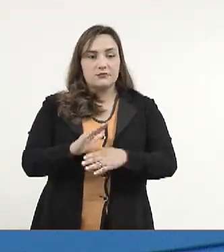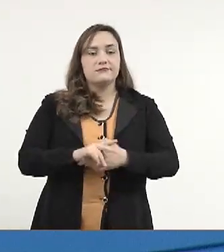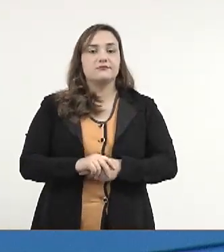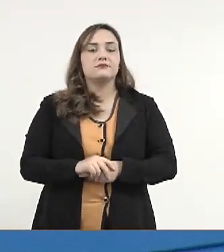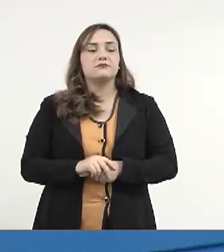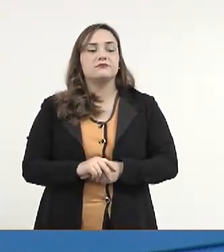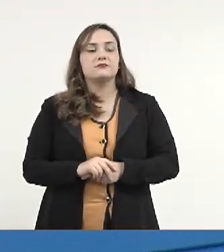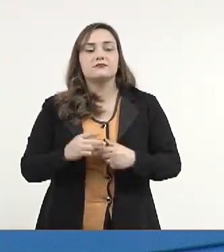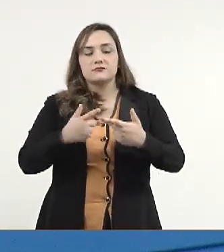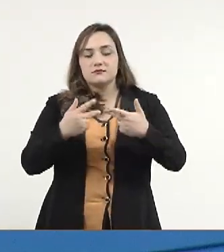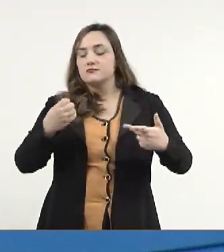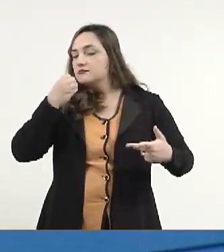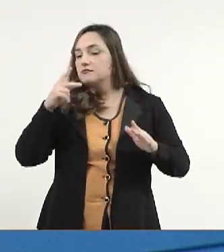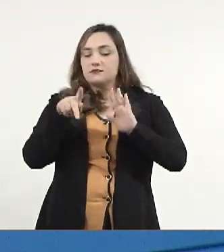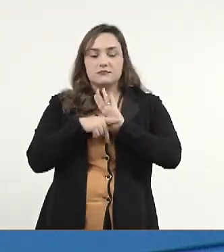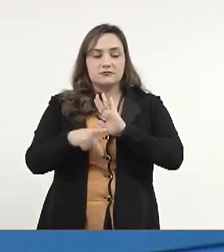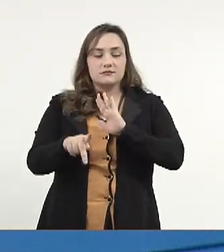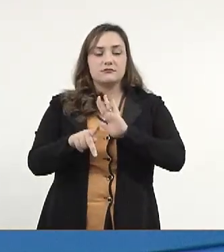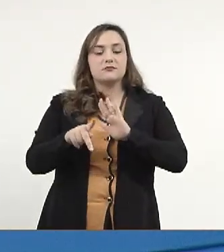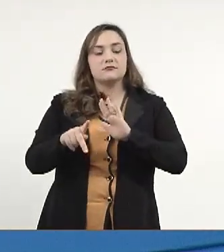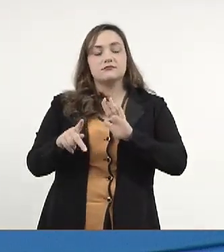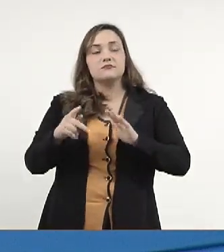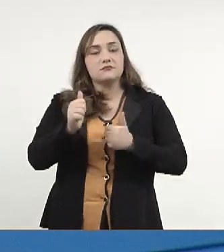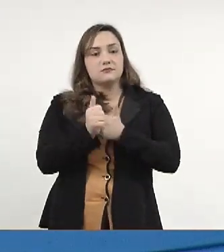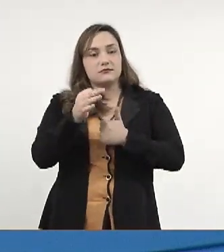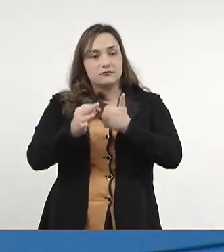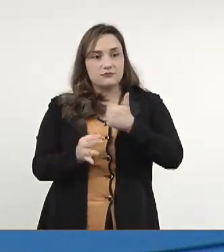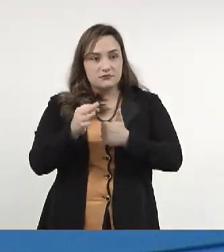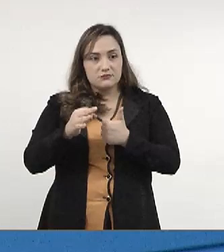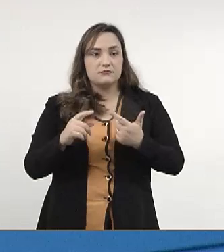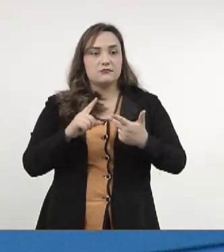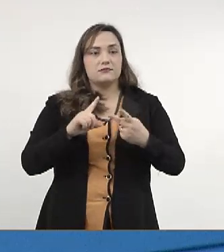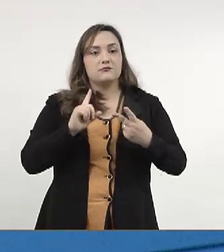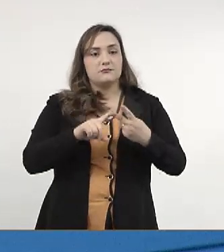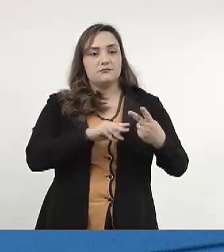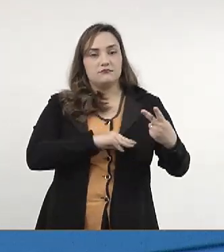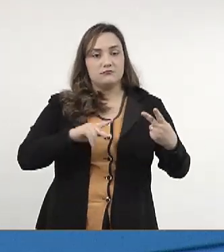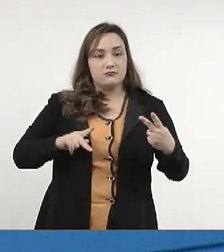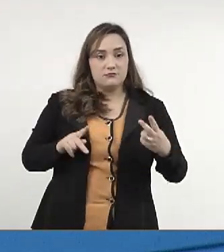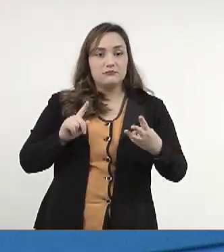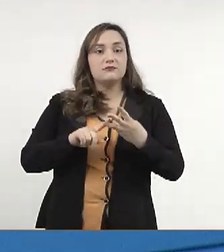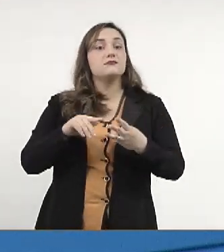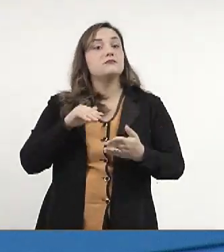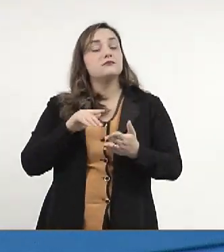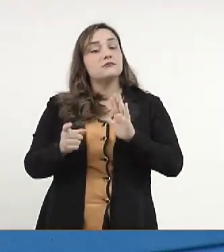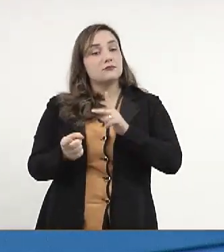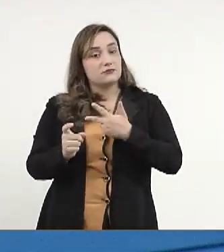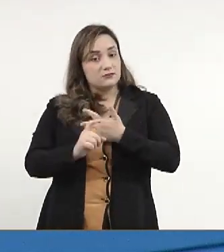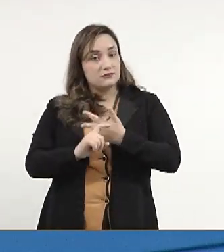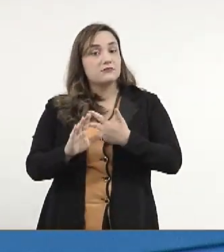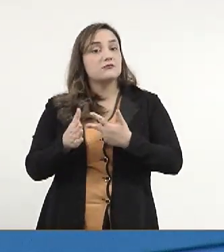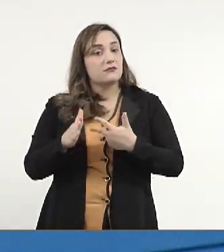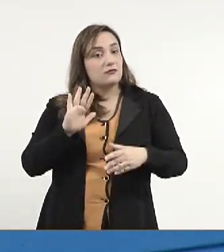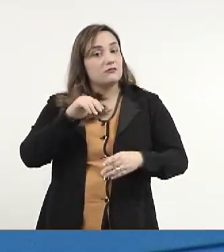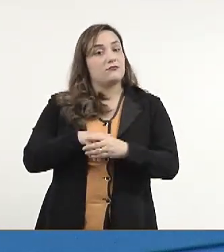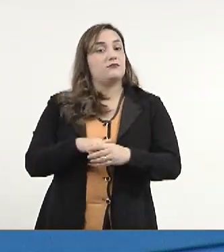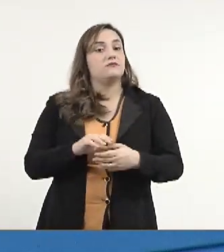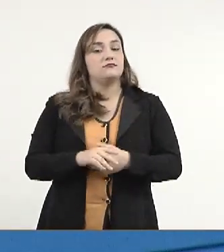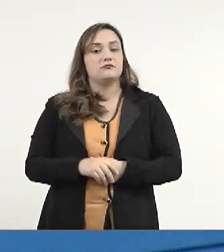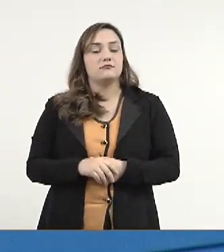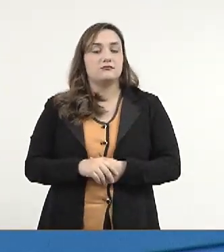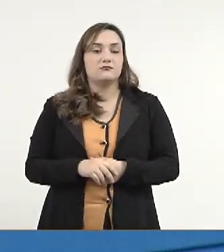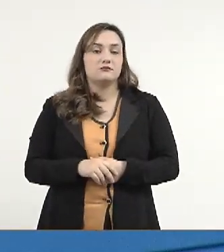vantagens, inclusive do Tribunal de Justiça, Ministério Público e do próprio Executivo, para categorias que